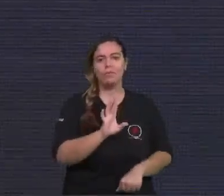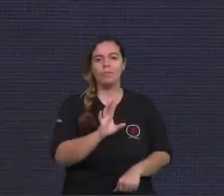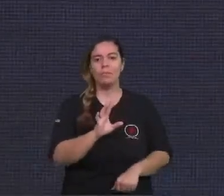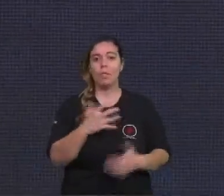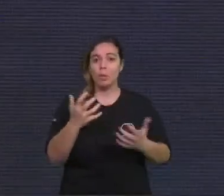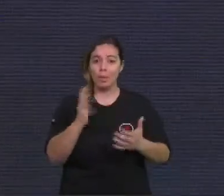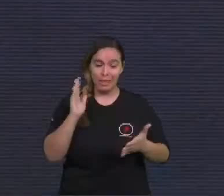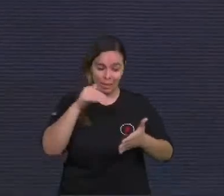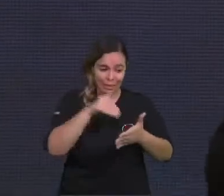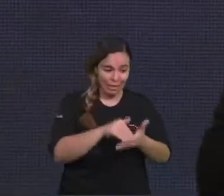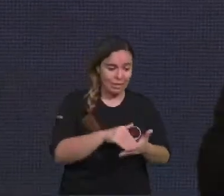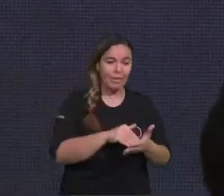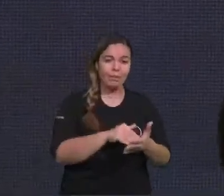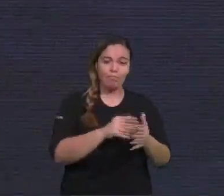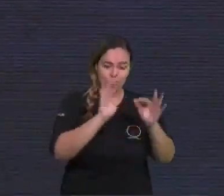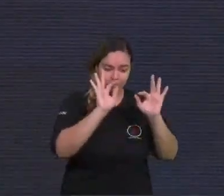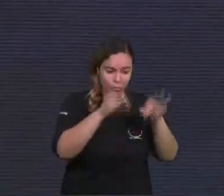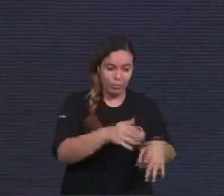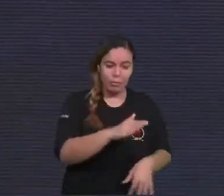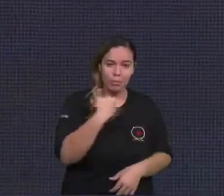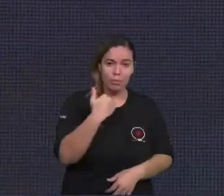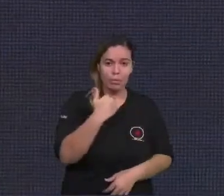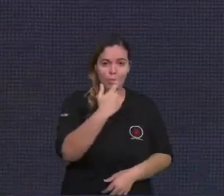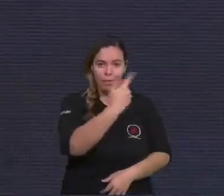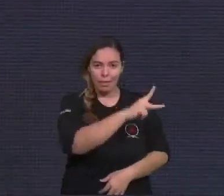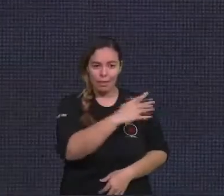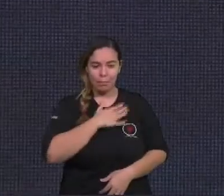Quero ir até o último dia de vida, de preferência, dela.